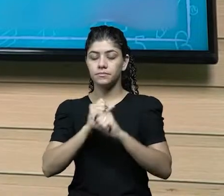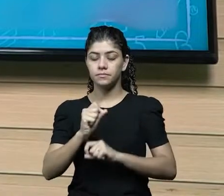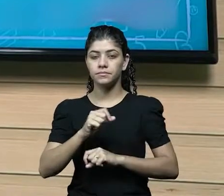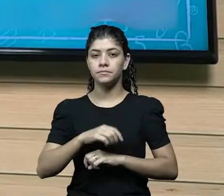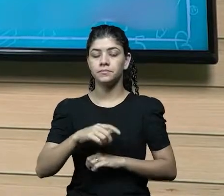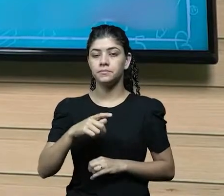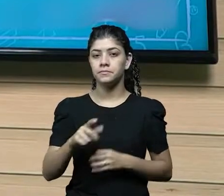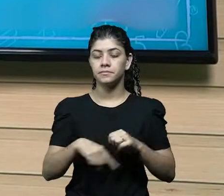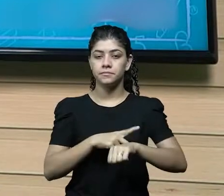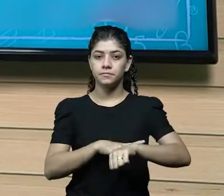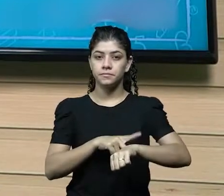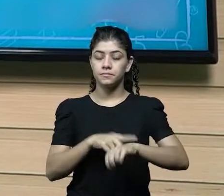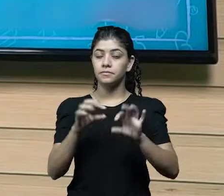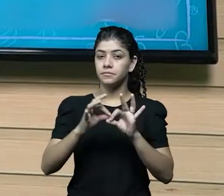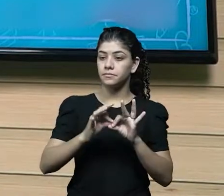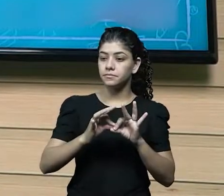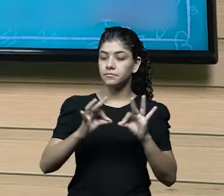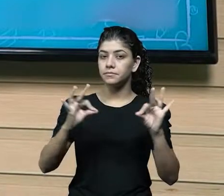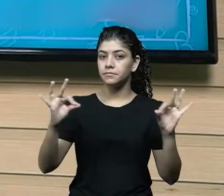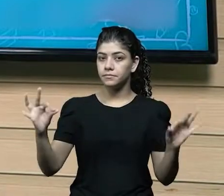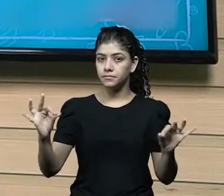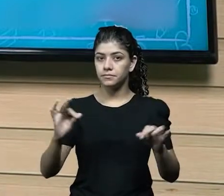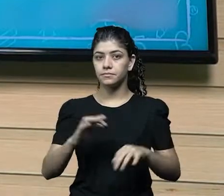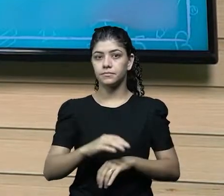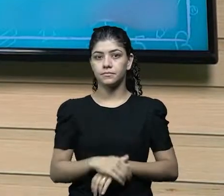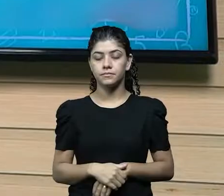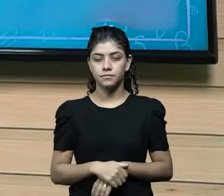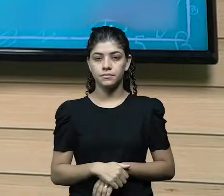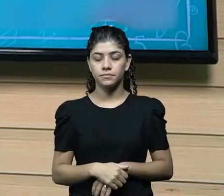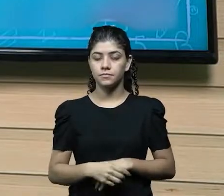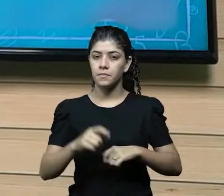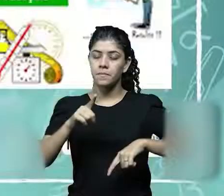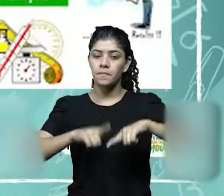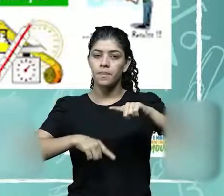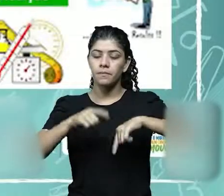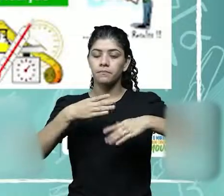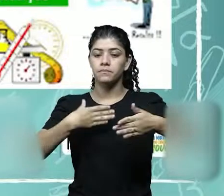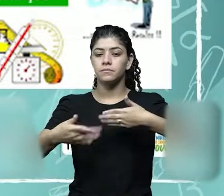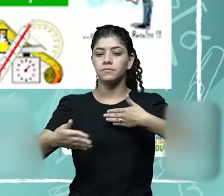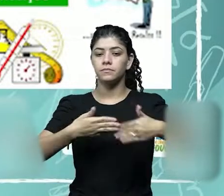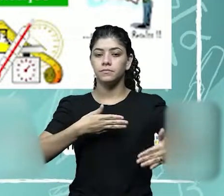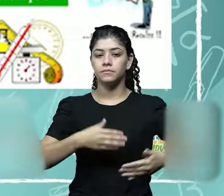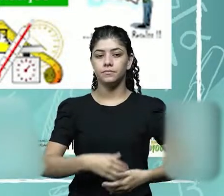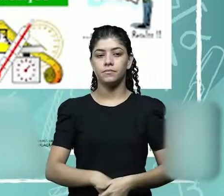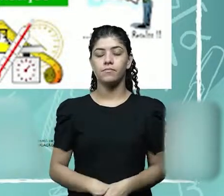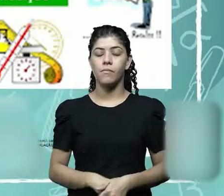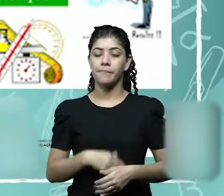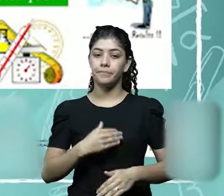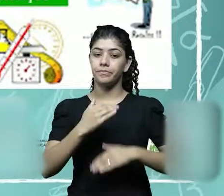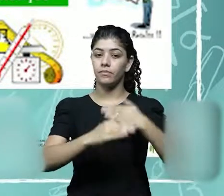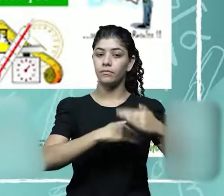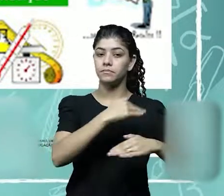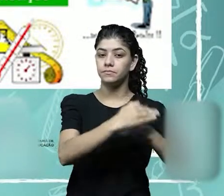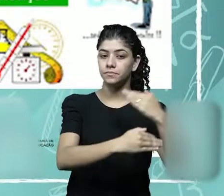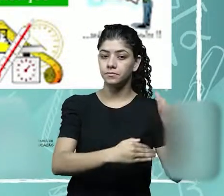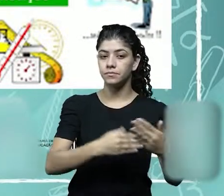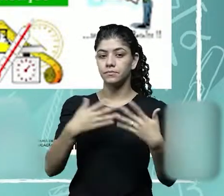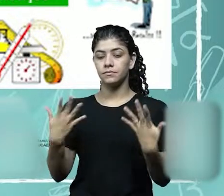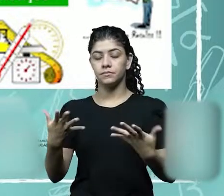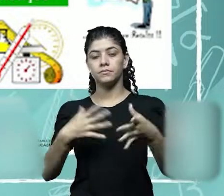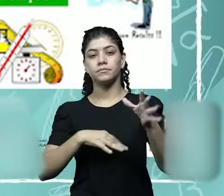esteja tomando uma medida de um objeto qualquer. Processos e método de